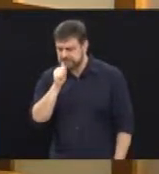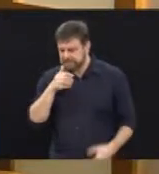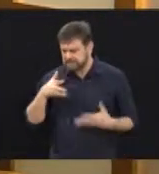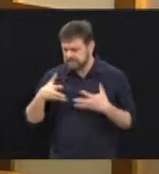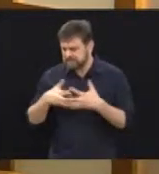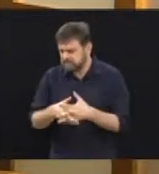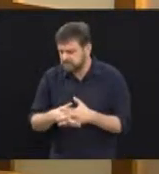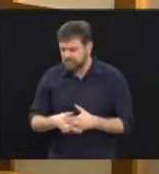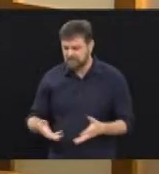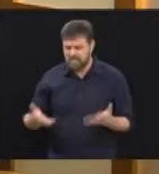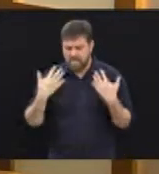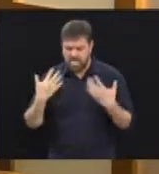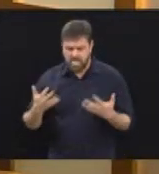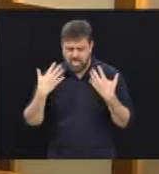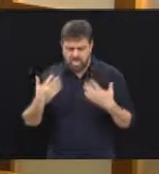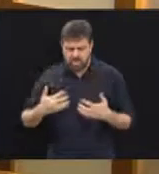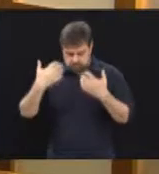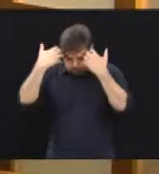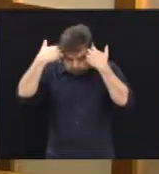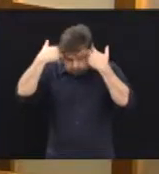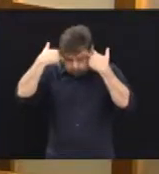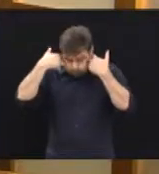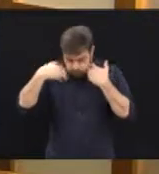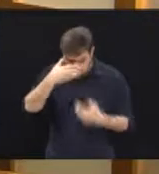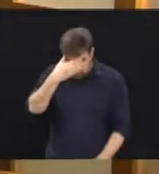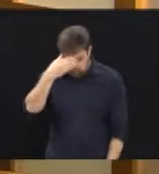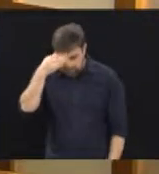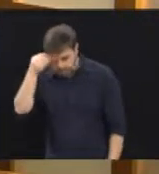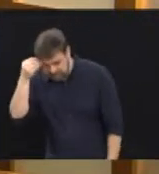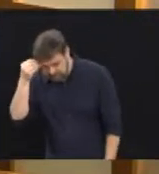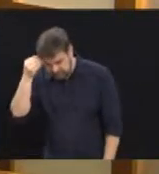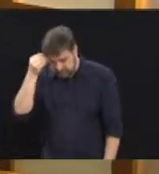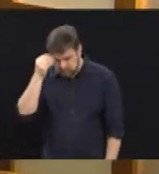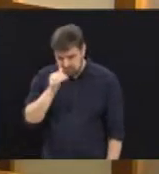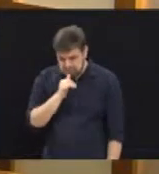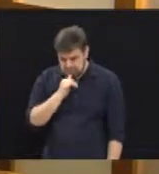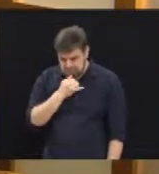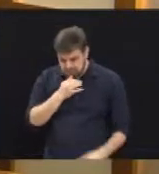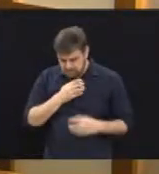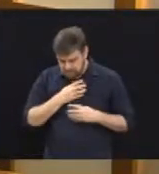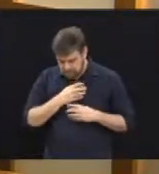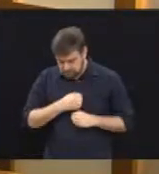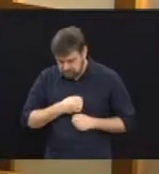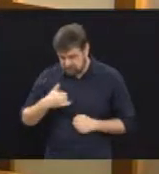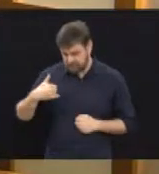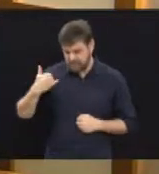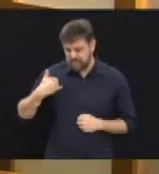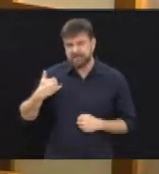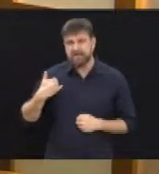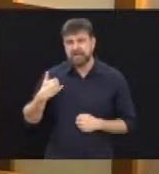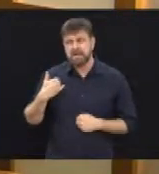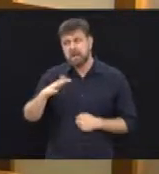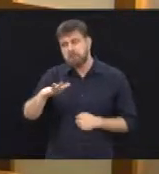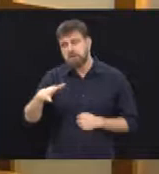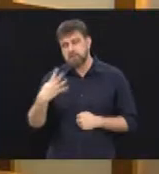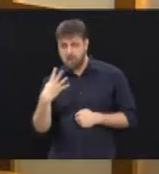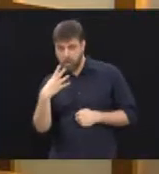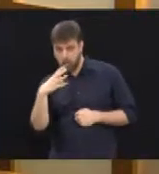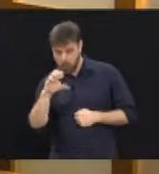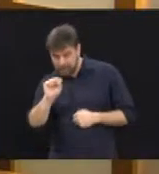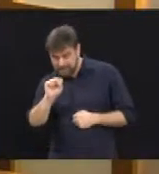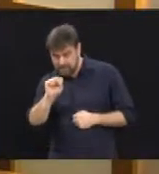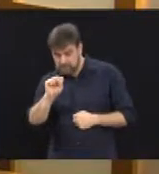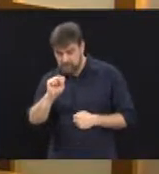de calor, alguns quadros de esquecimento, alguns quadros de melancolia, numa idade próxima a 48 anos